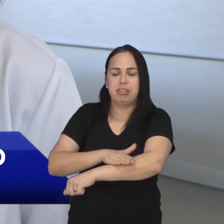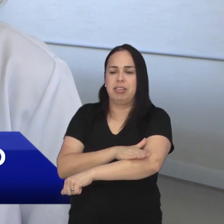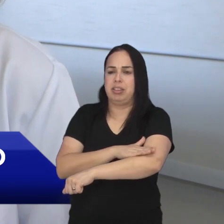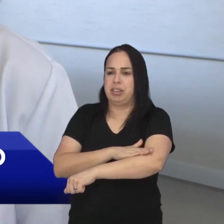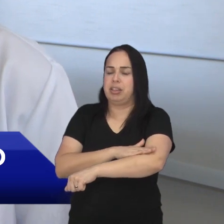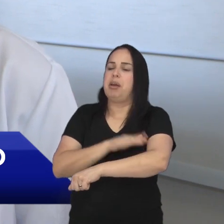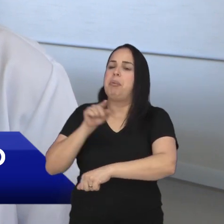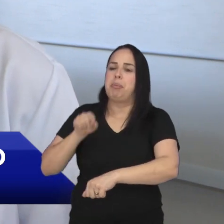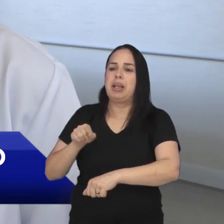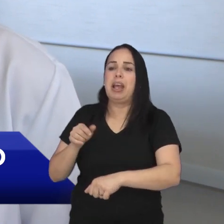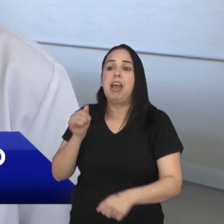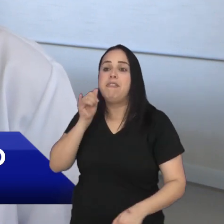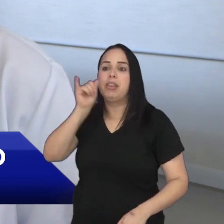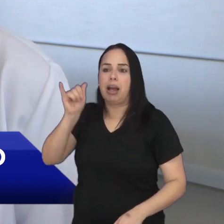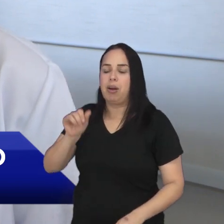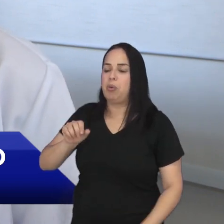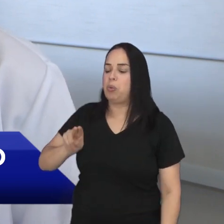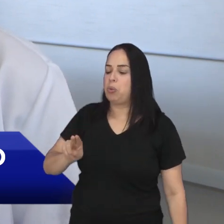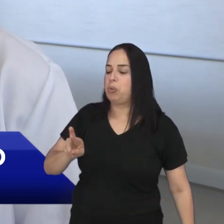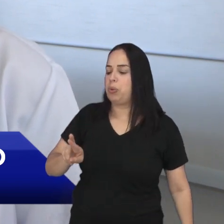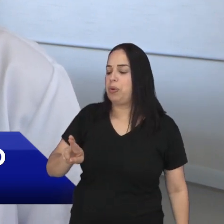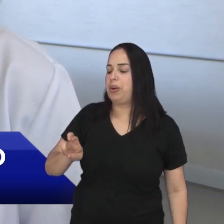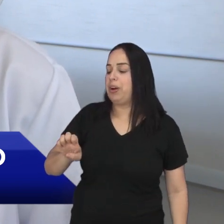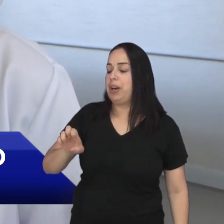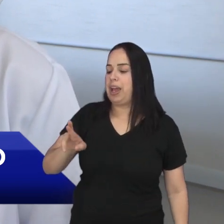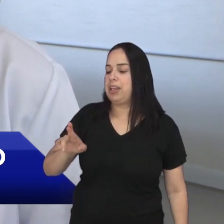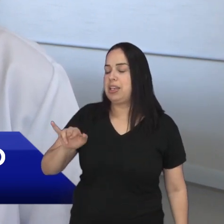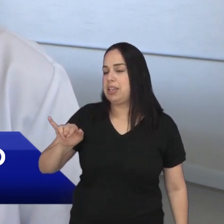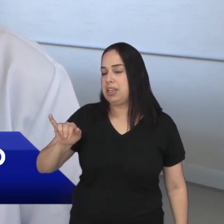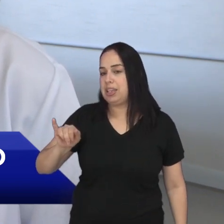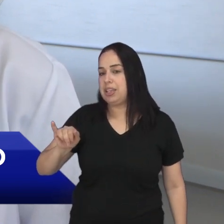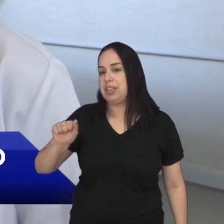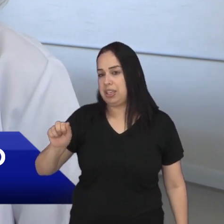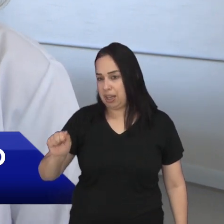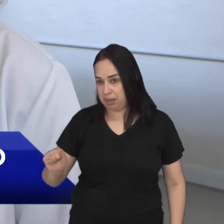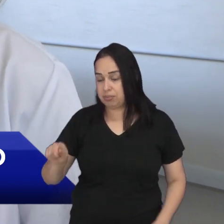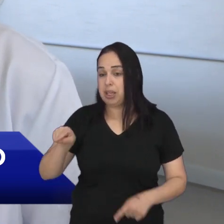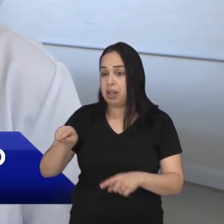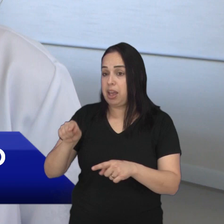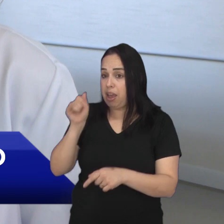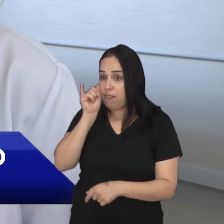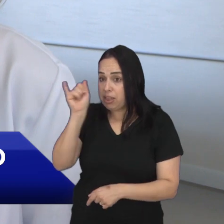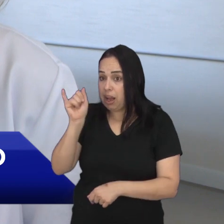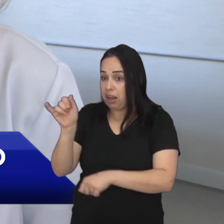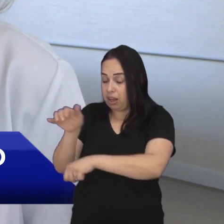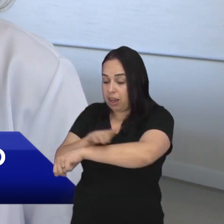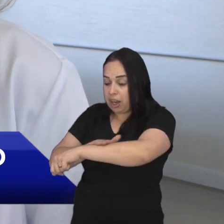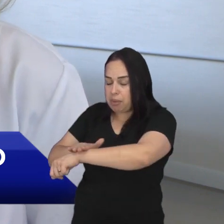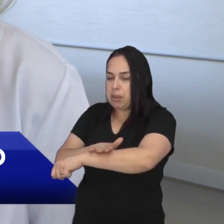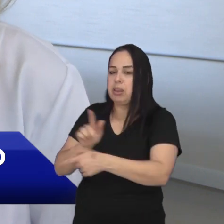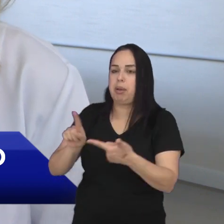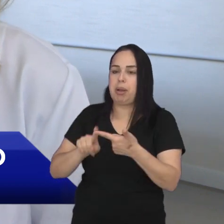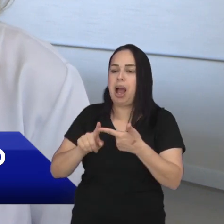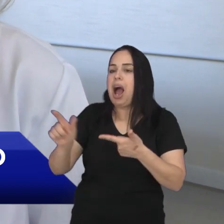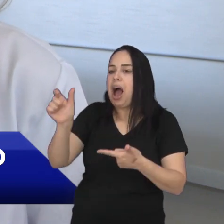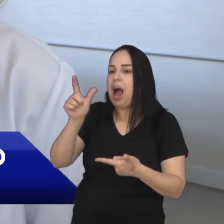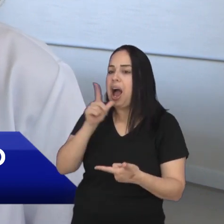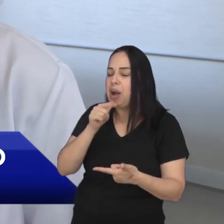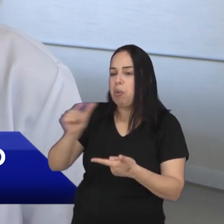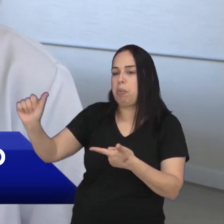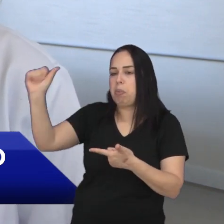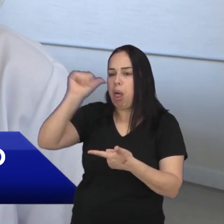pele, evitar hidratantes à base de ureia, porque isso pode irritar. Então, usar bastante hidratante, se